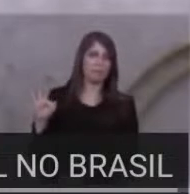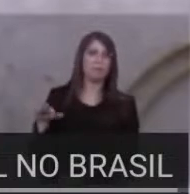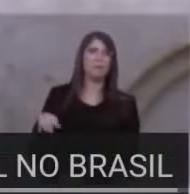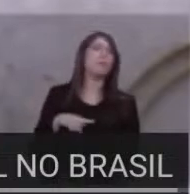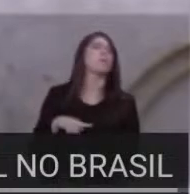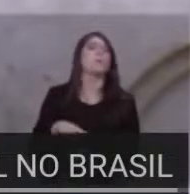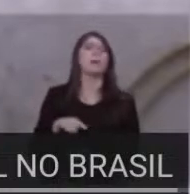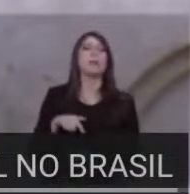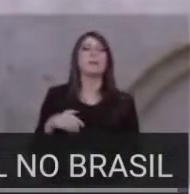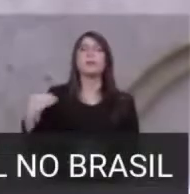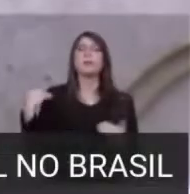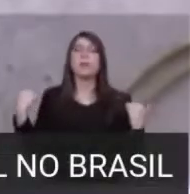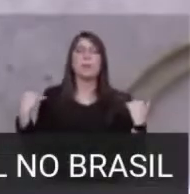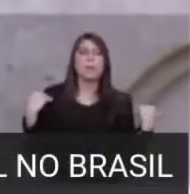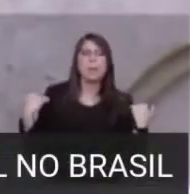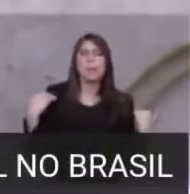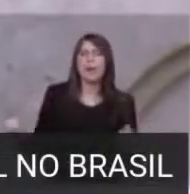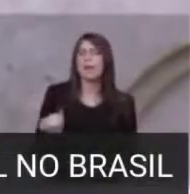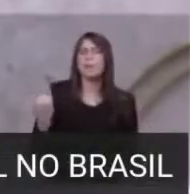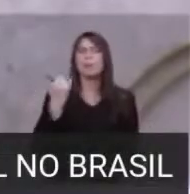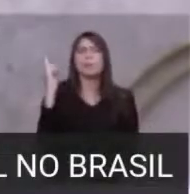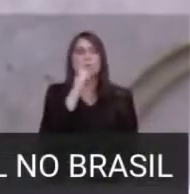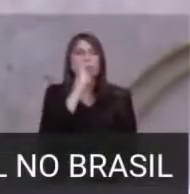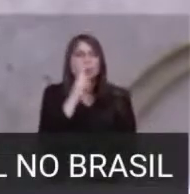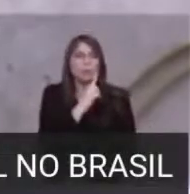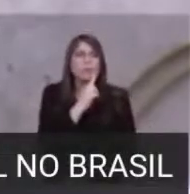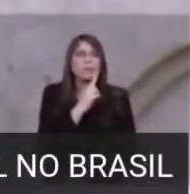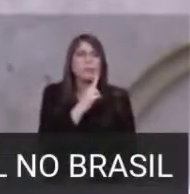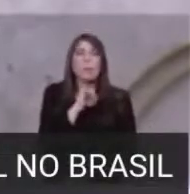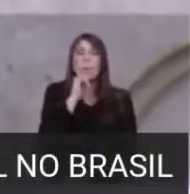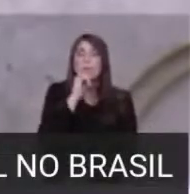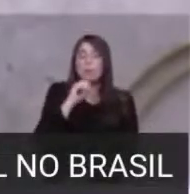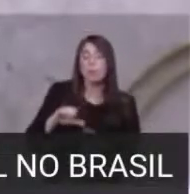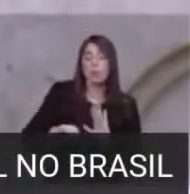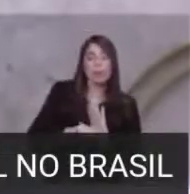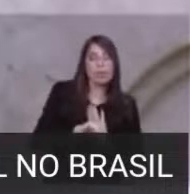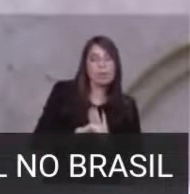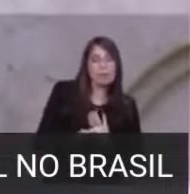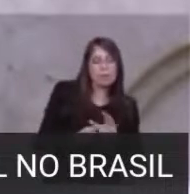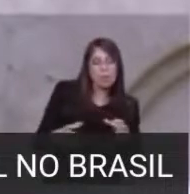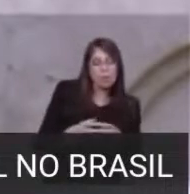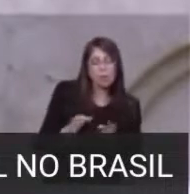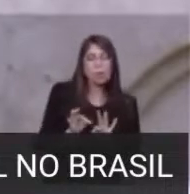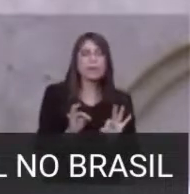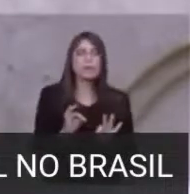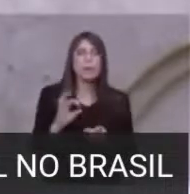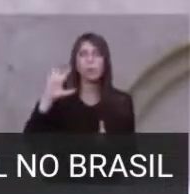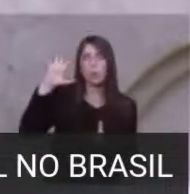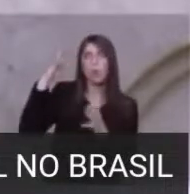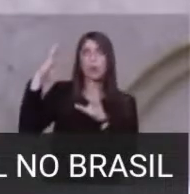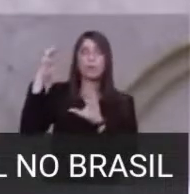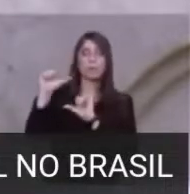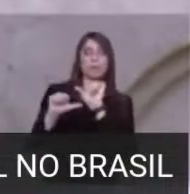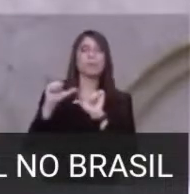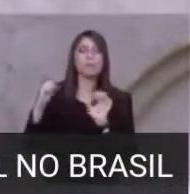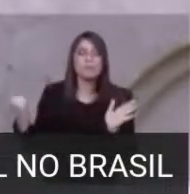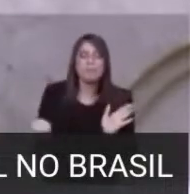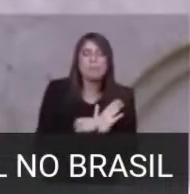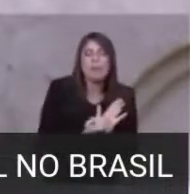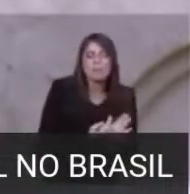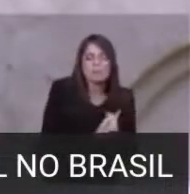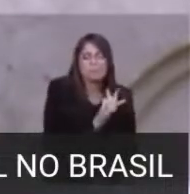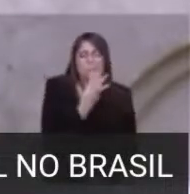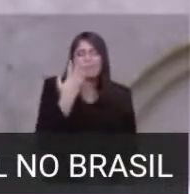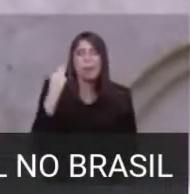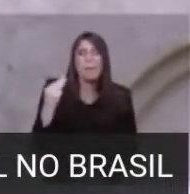Num país que tem demandas importantes e urgentes, que vão do avanço do crime organizado à mudança climática, que impactam a vida de